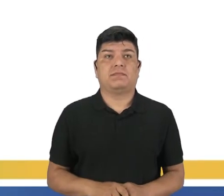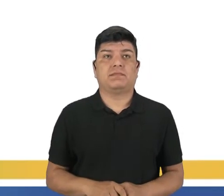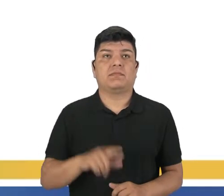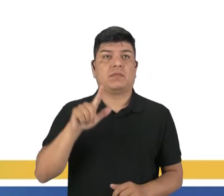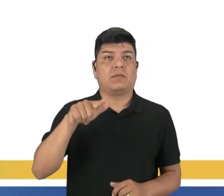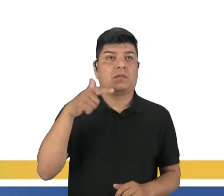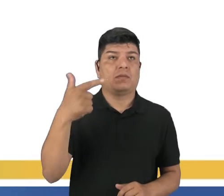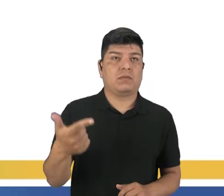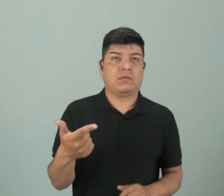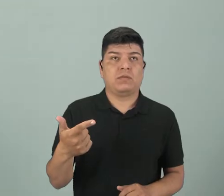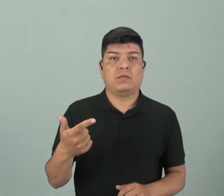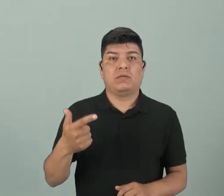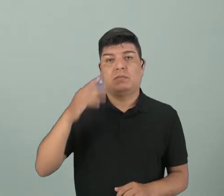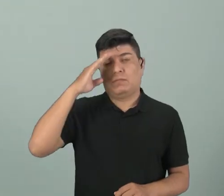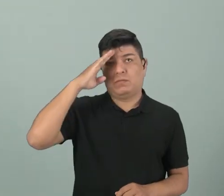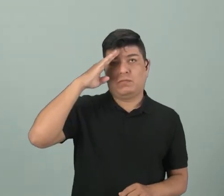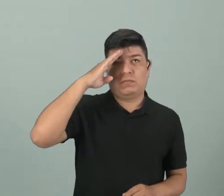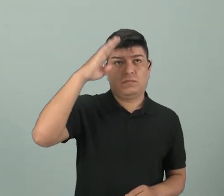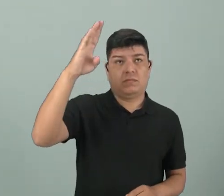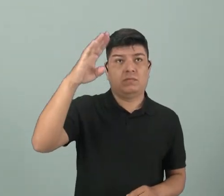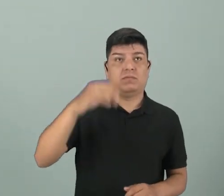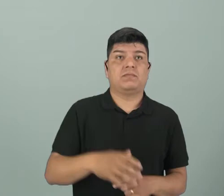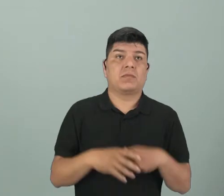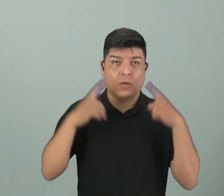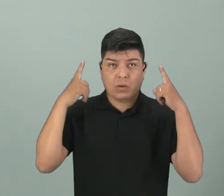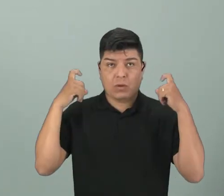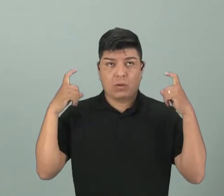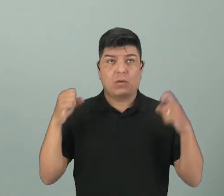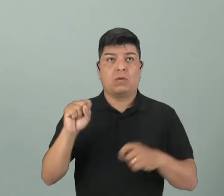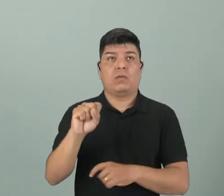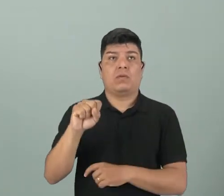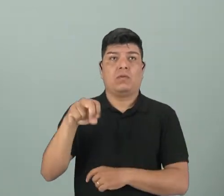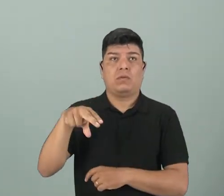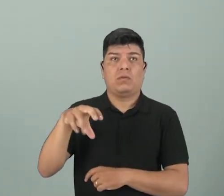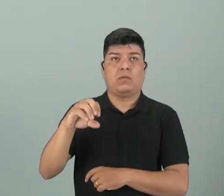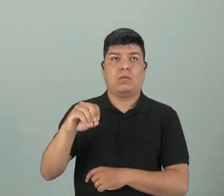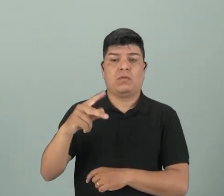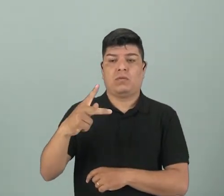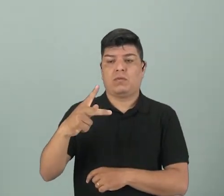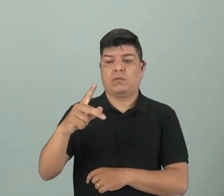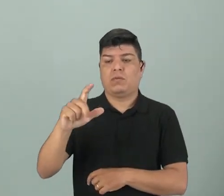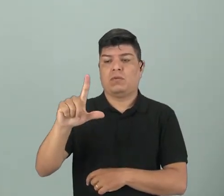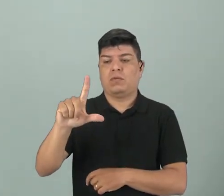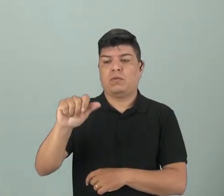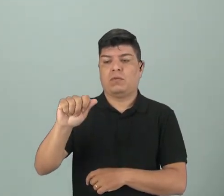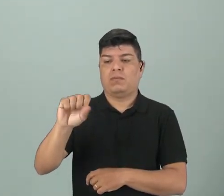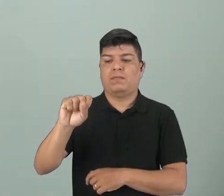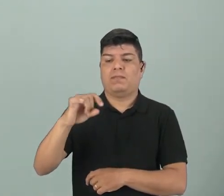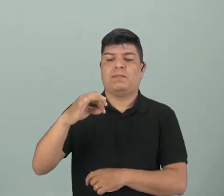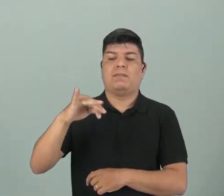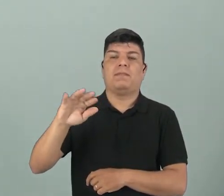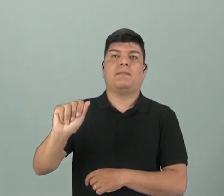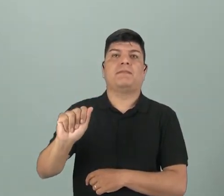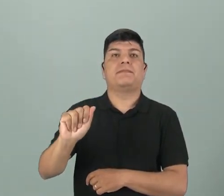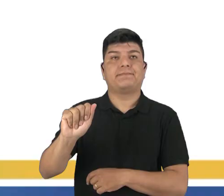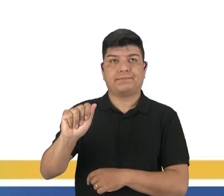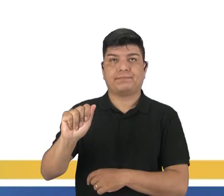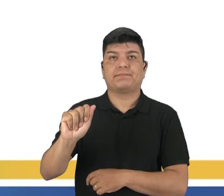Um outro elemento fundamental é a sonoplastia, pessoal. O som, né? Acompanhe comigo na